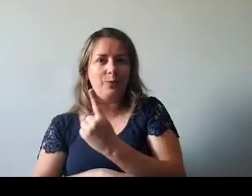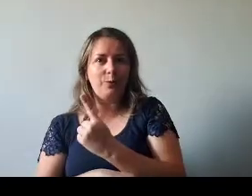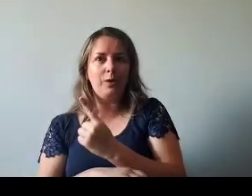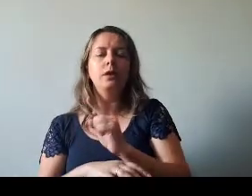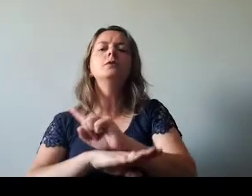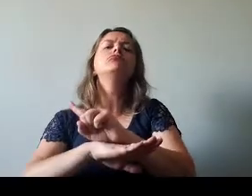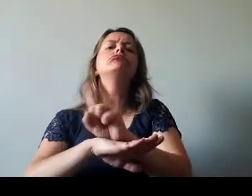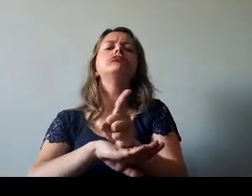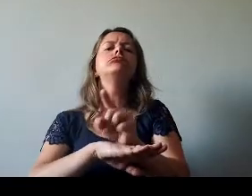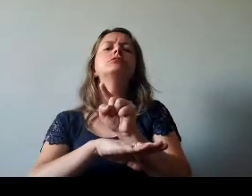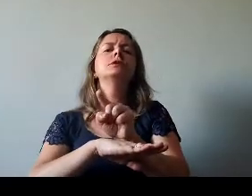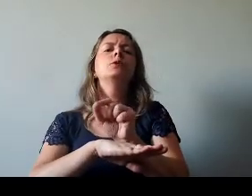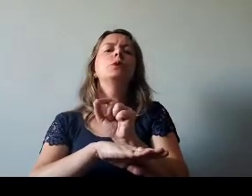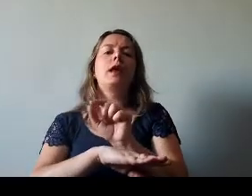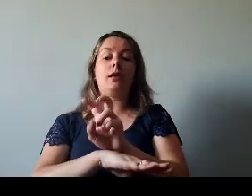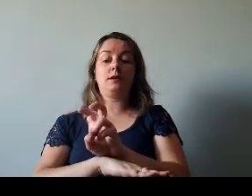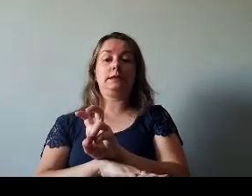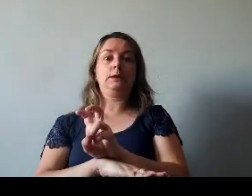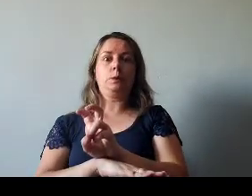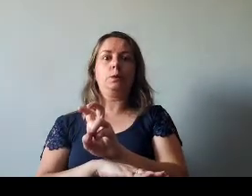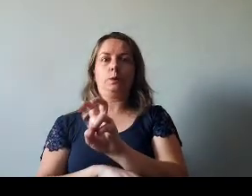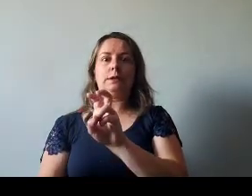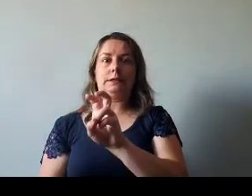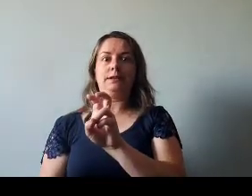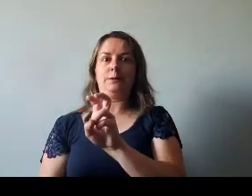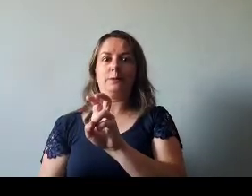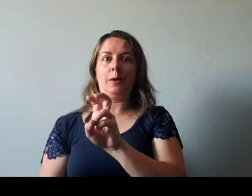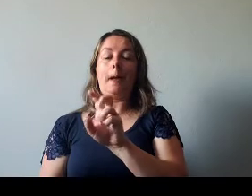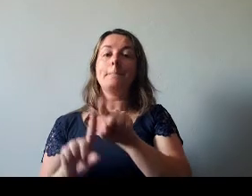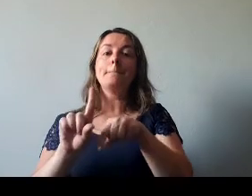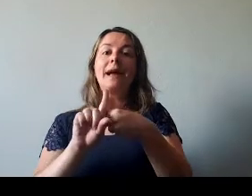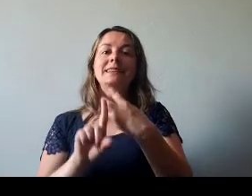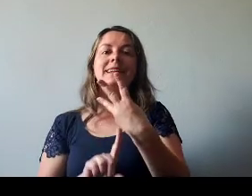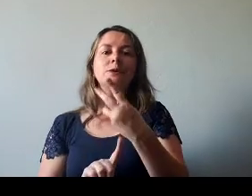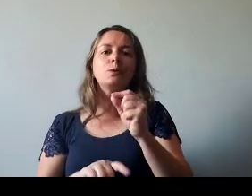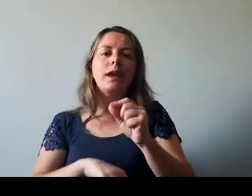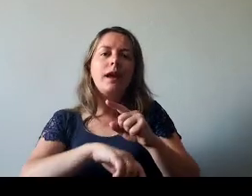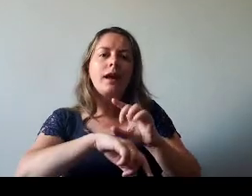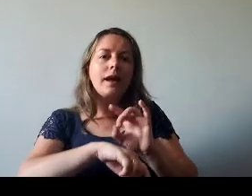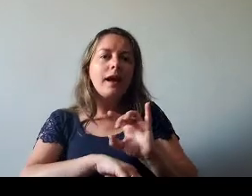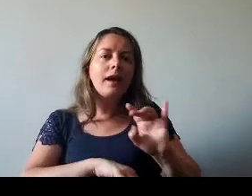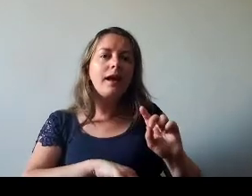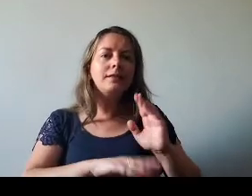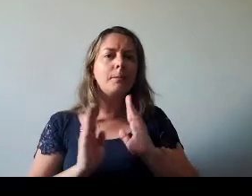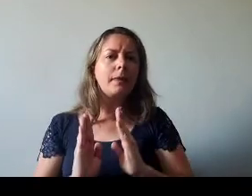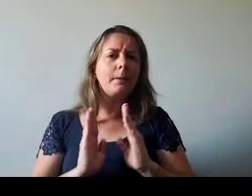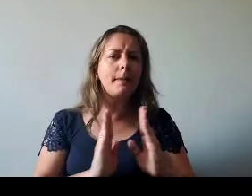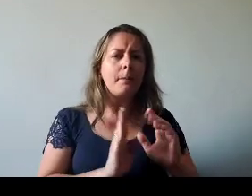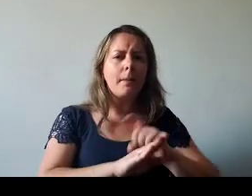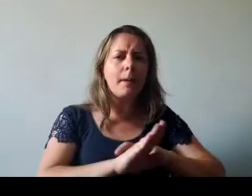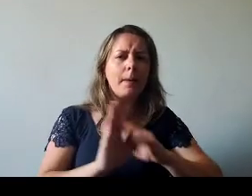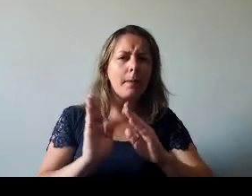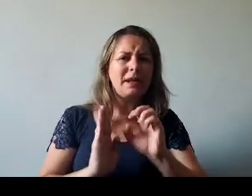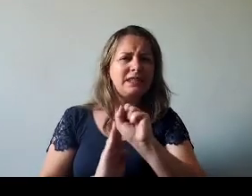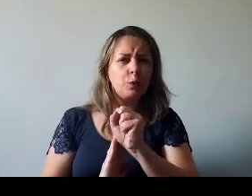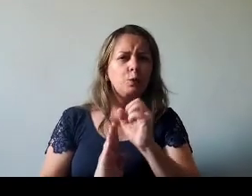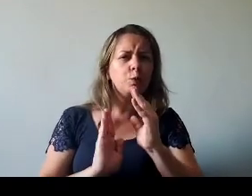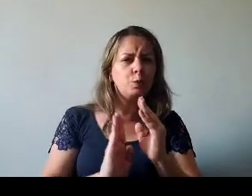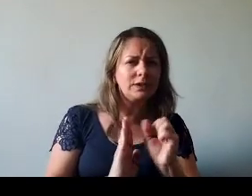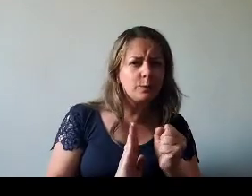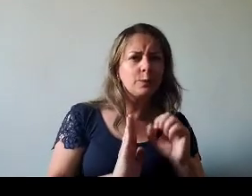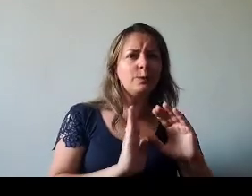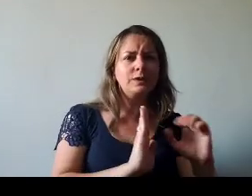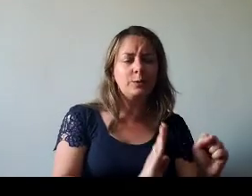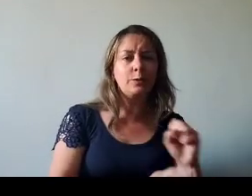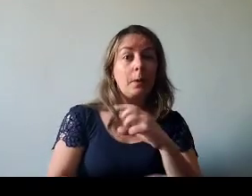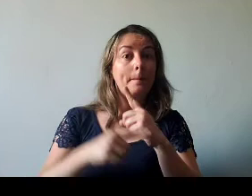que ele já tinha, mais 3 que ele está ganhando a cada segundo, Em 1 segundo, ele vai ganhar mais 3, então vai chegar a